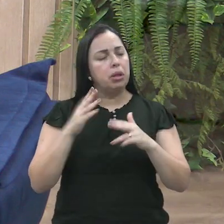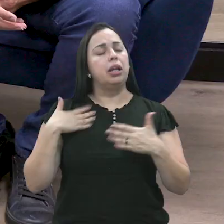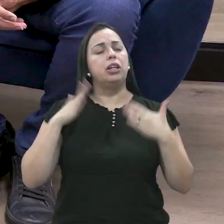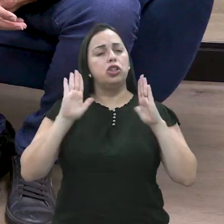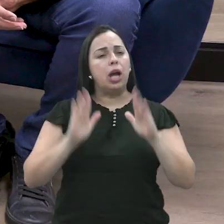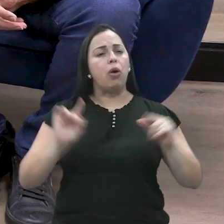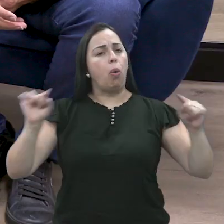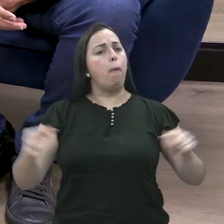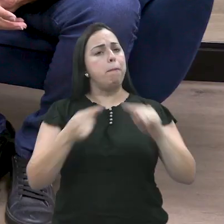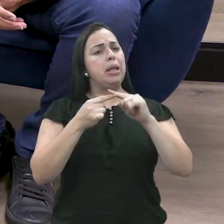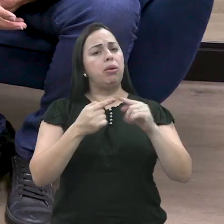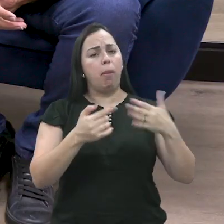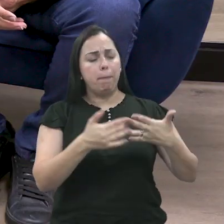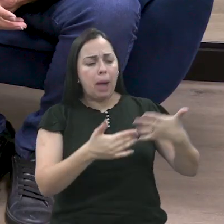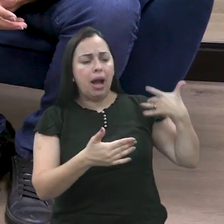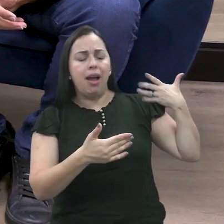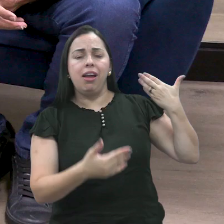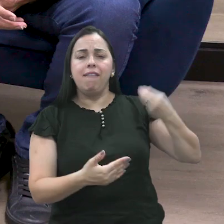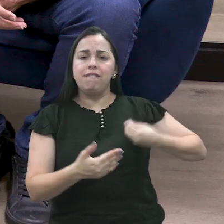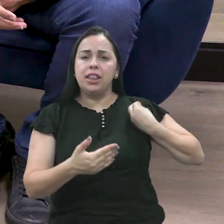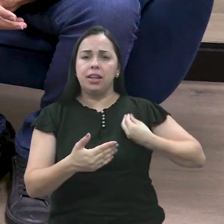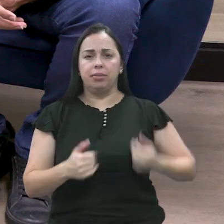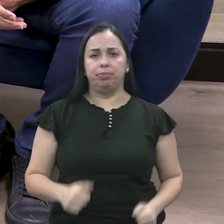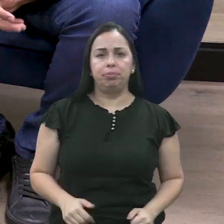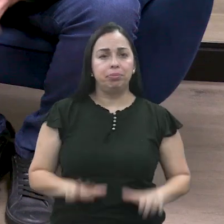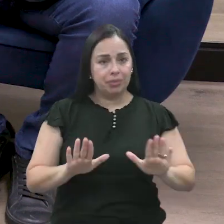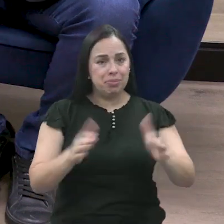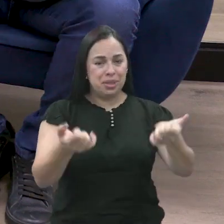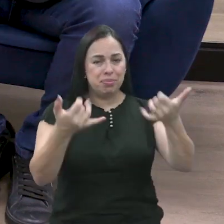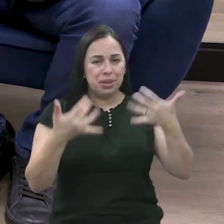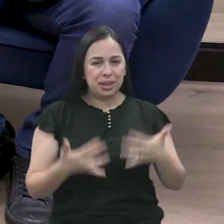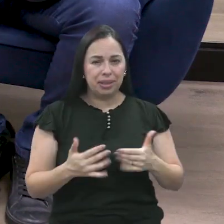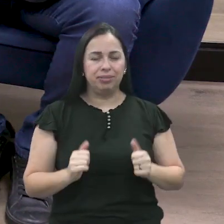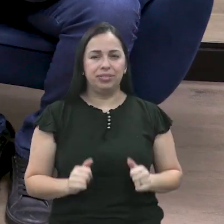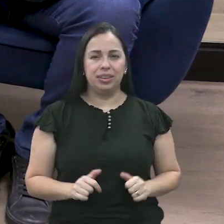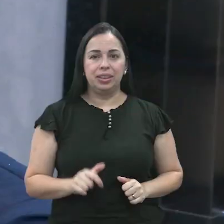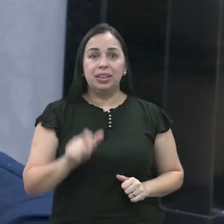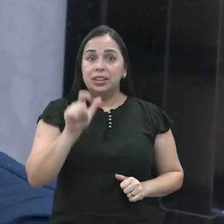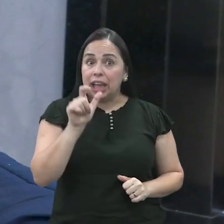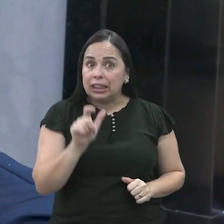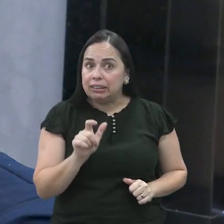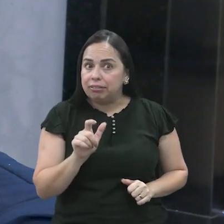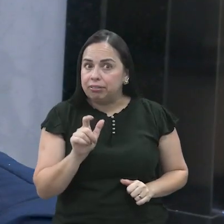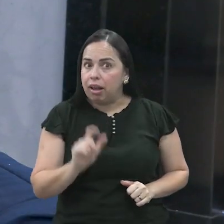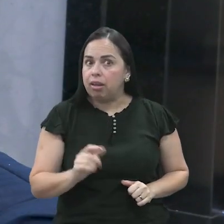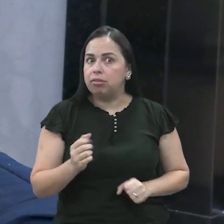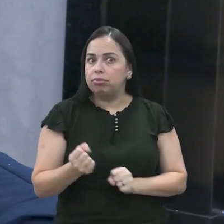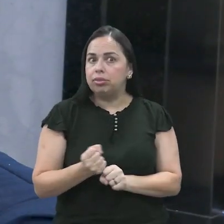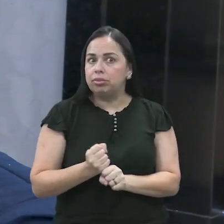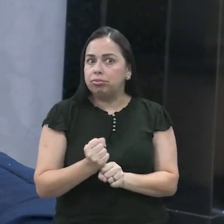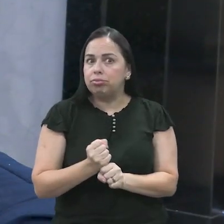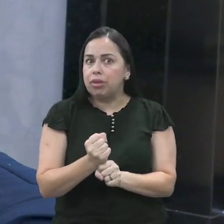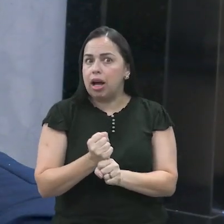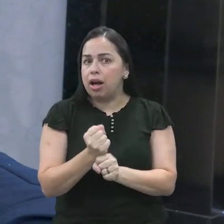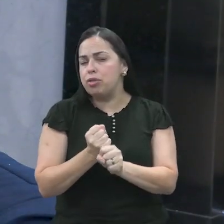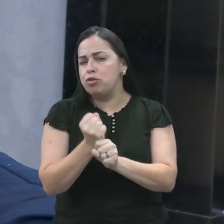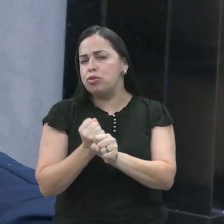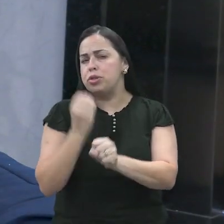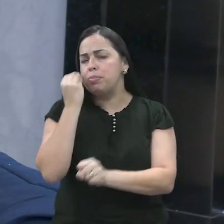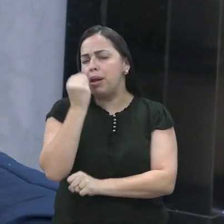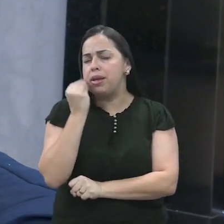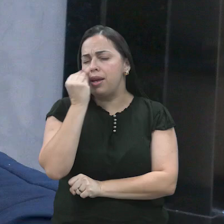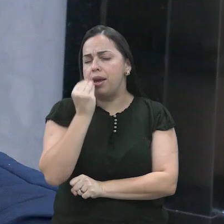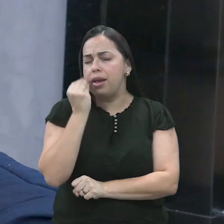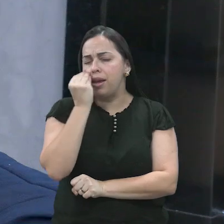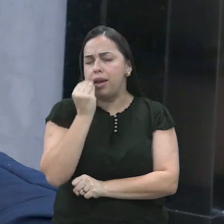surgiu é absolutamente coerente com tudo que eu vim fazendo ao longo da minha vida. Vereador, e conta pra gente agora, o senhor tem